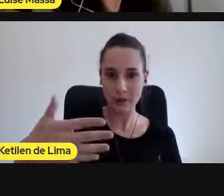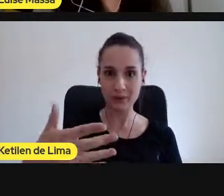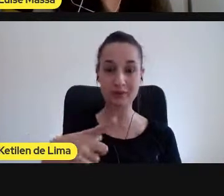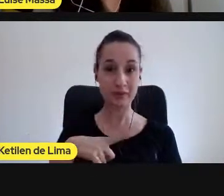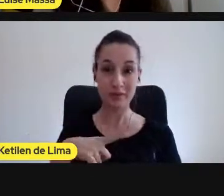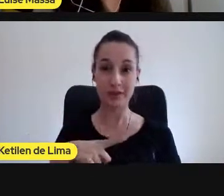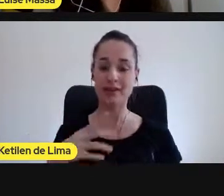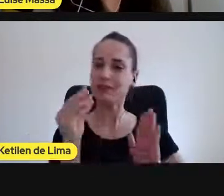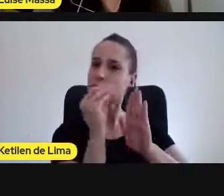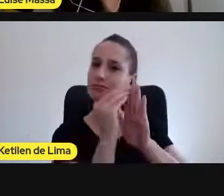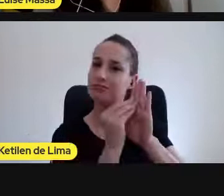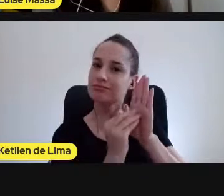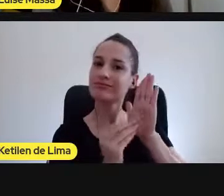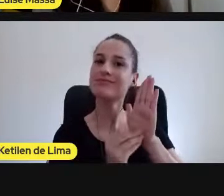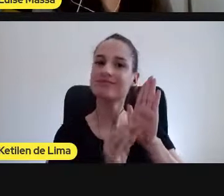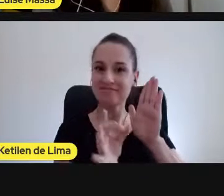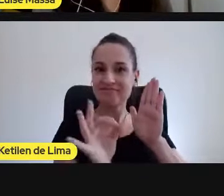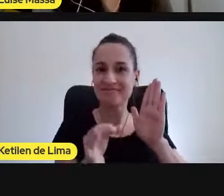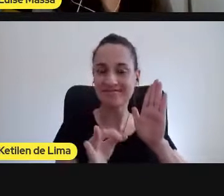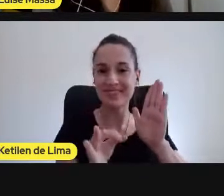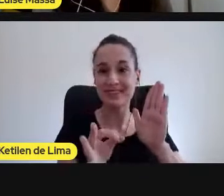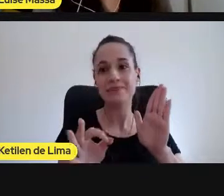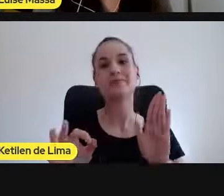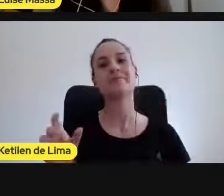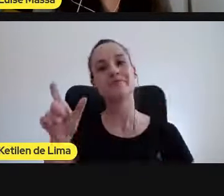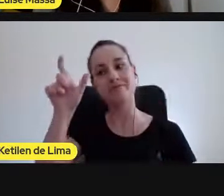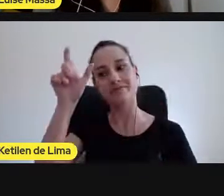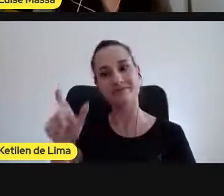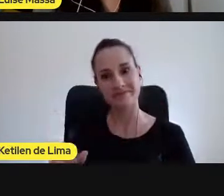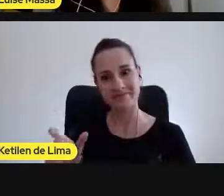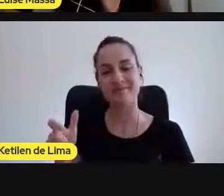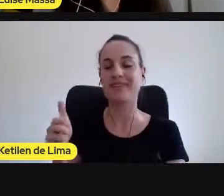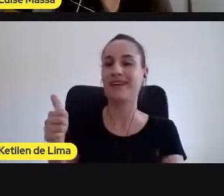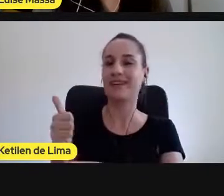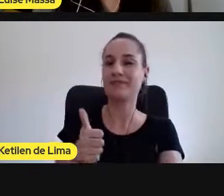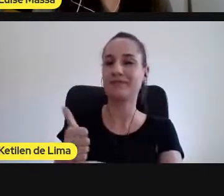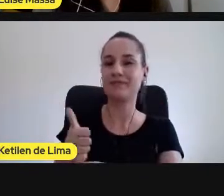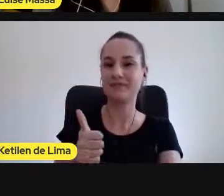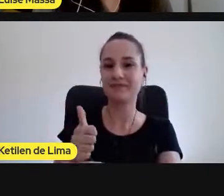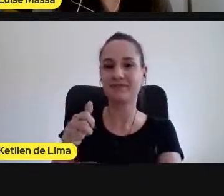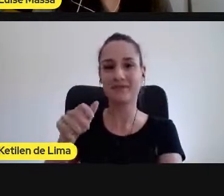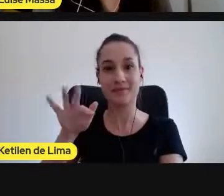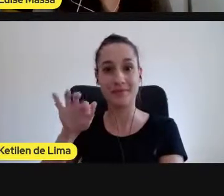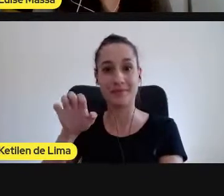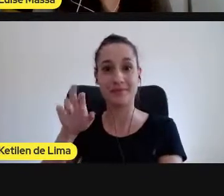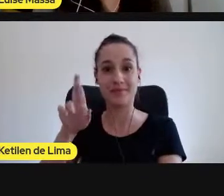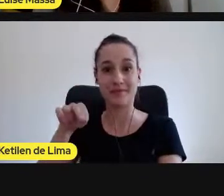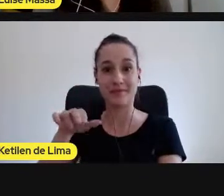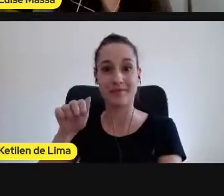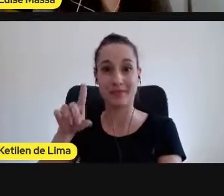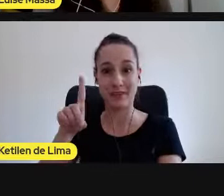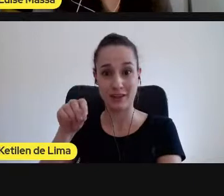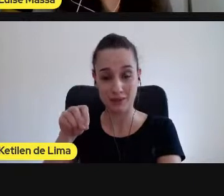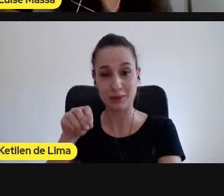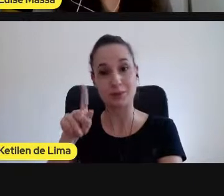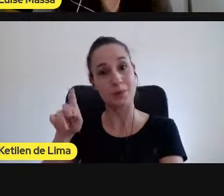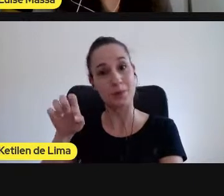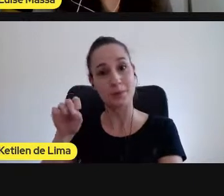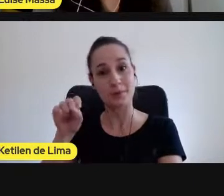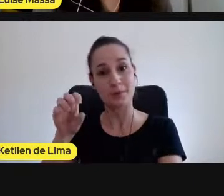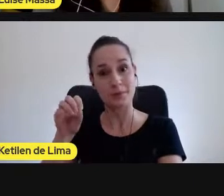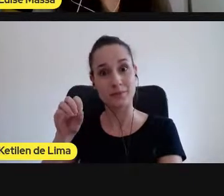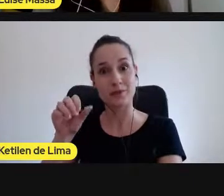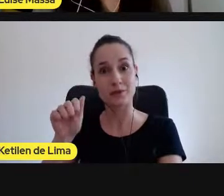Fernando Pessoa ele traz essa ideia de uma forma espetacular. Precisamos estar de peito aberto e a alma aberta para